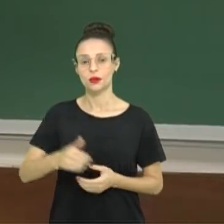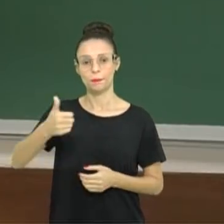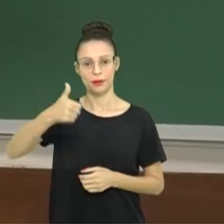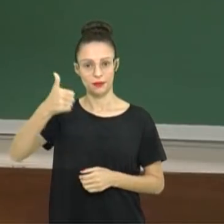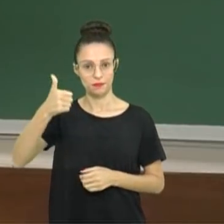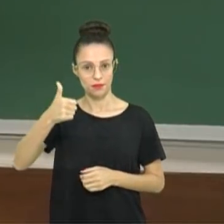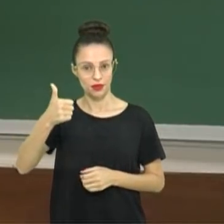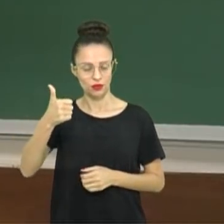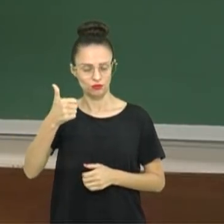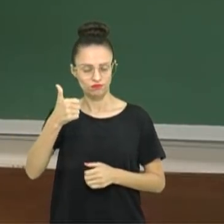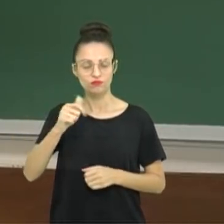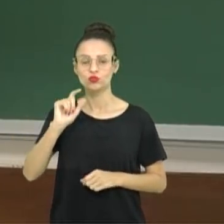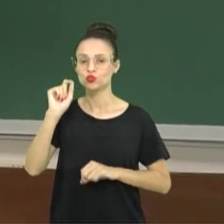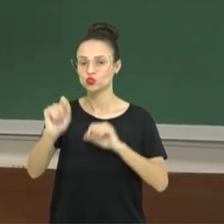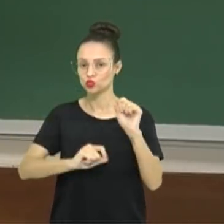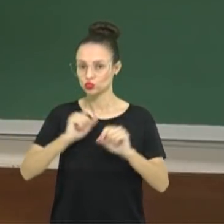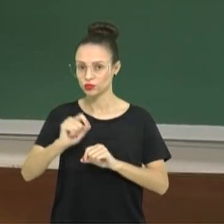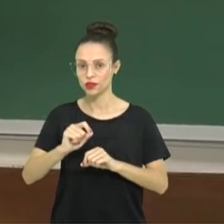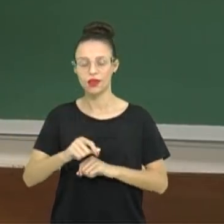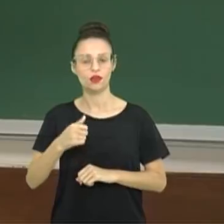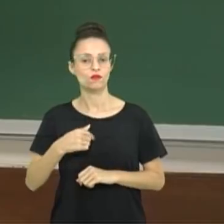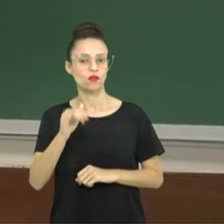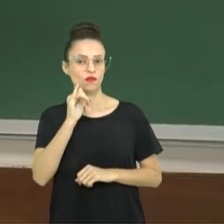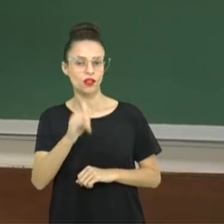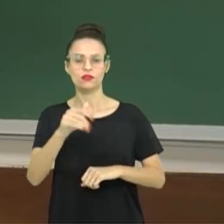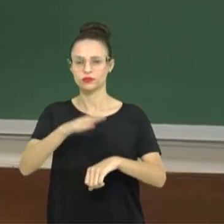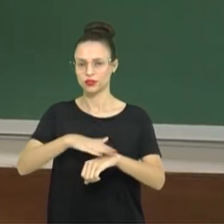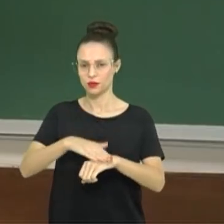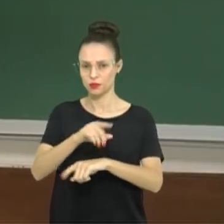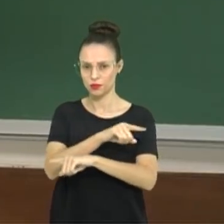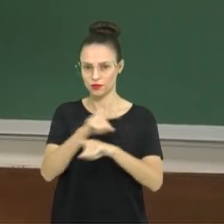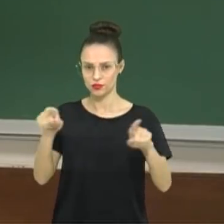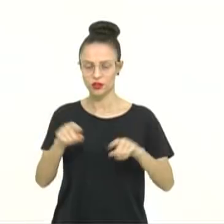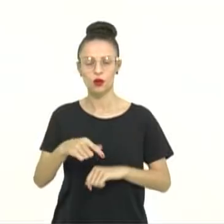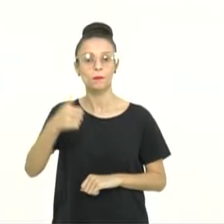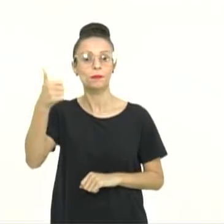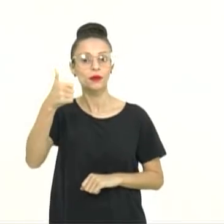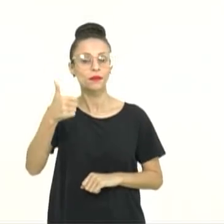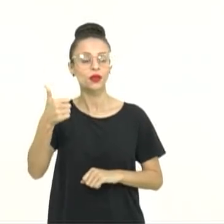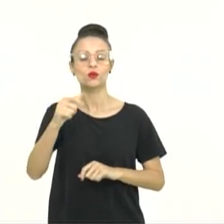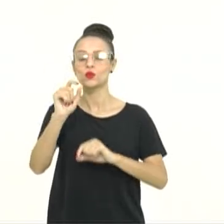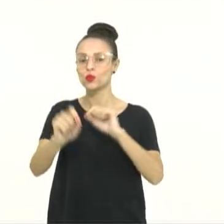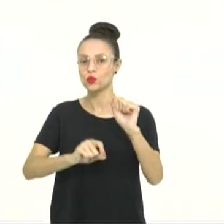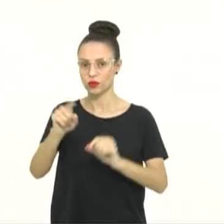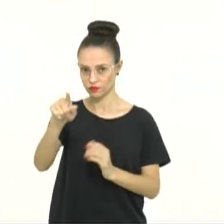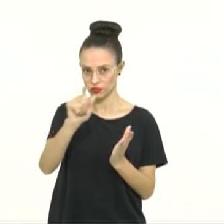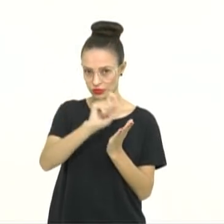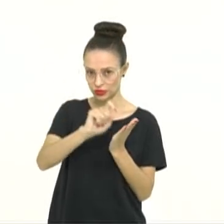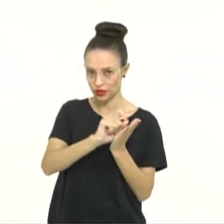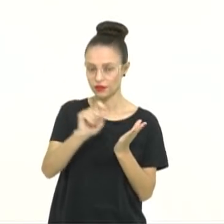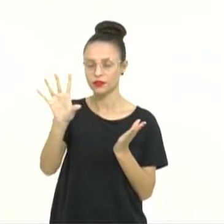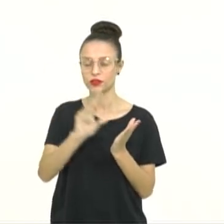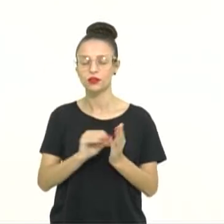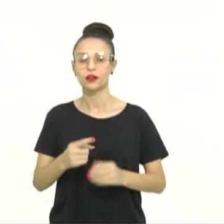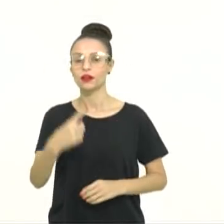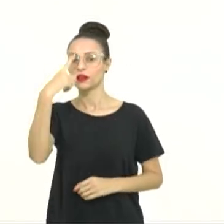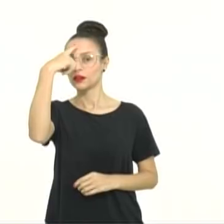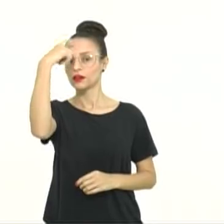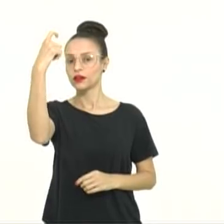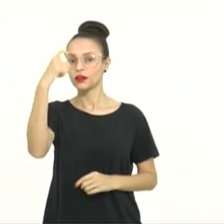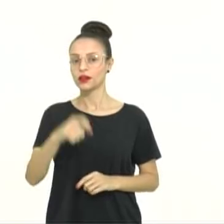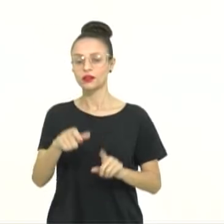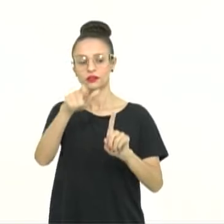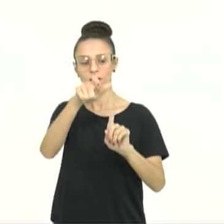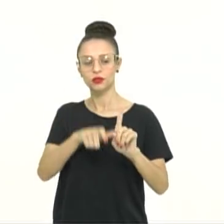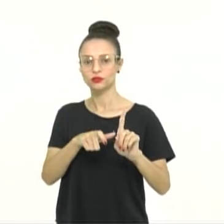primeiro passo. Agora a professora vai dizer e eu vou dar um tempinho para você, ó. Primeiro passo, escreve lá. Criação de um